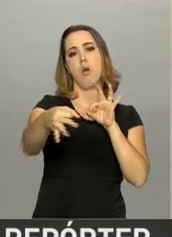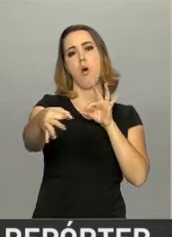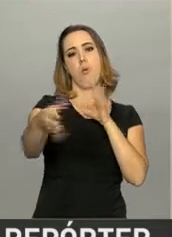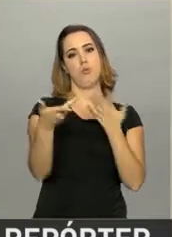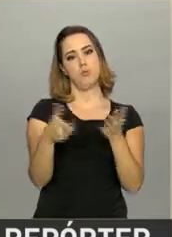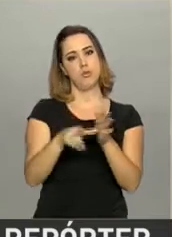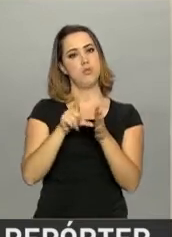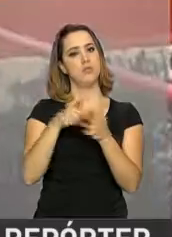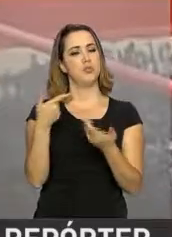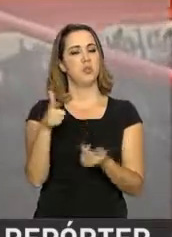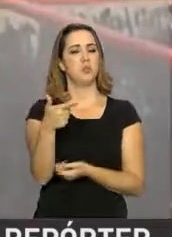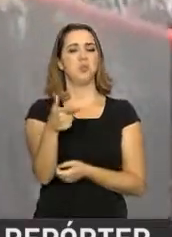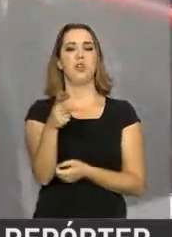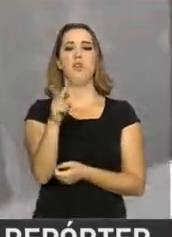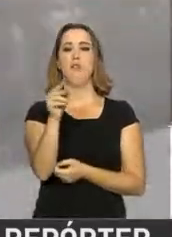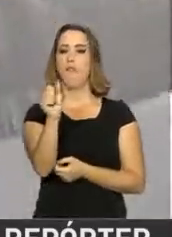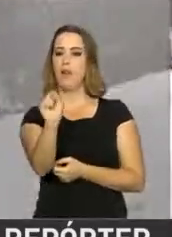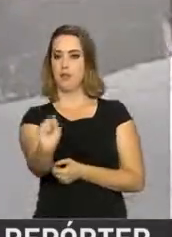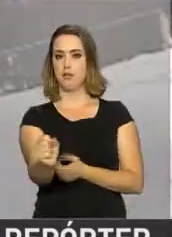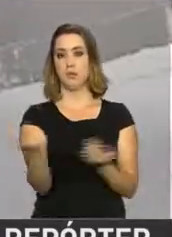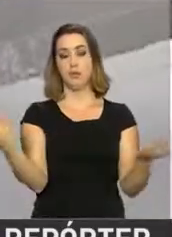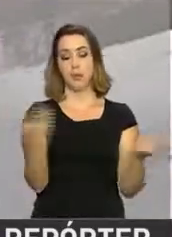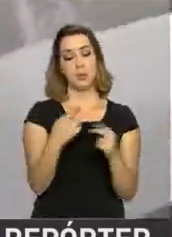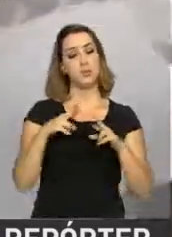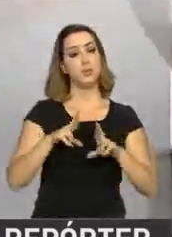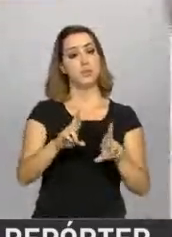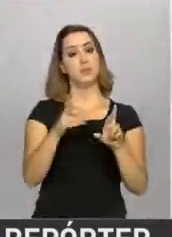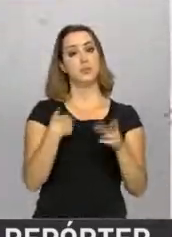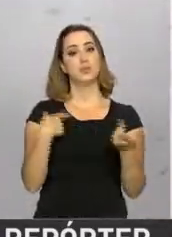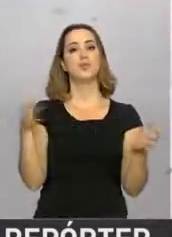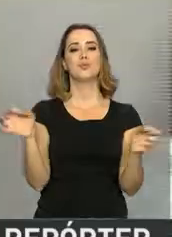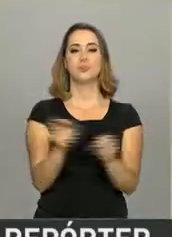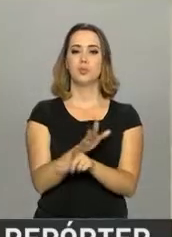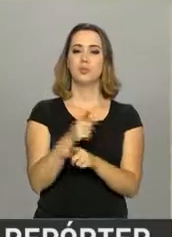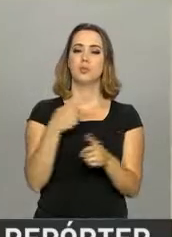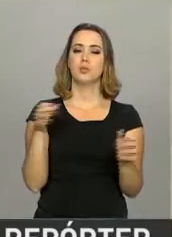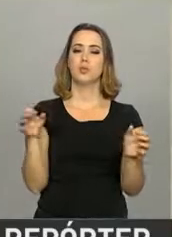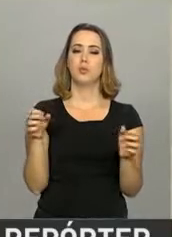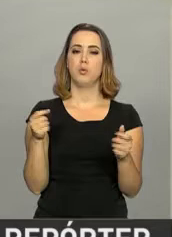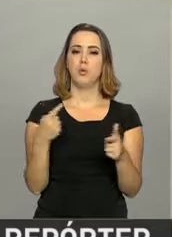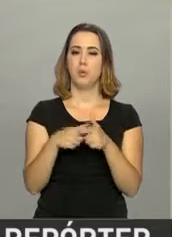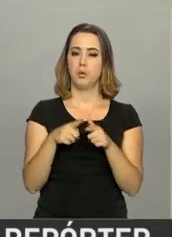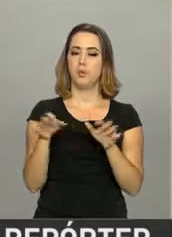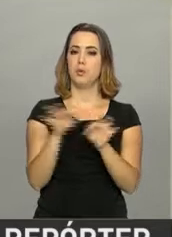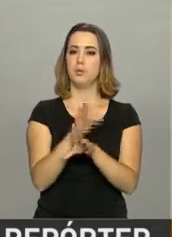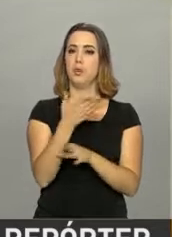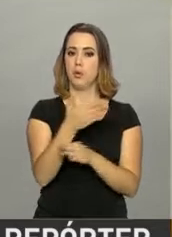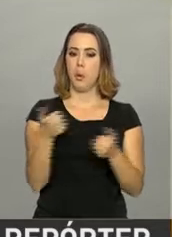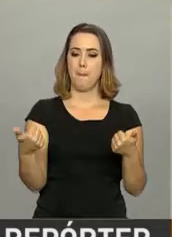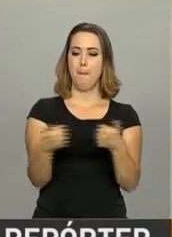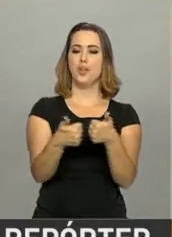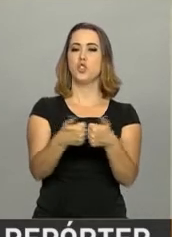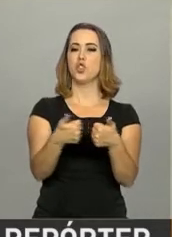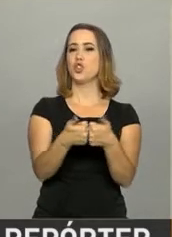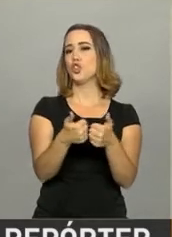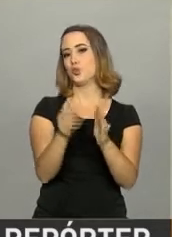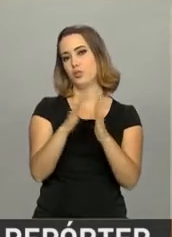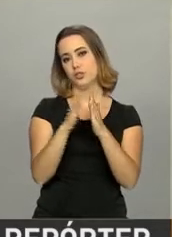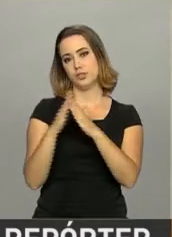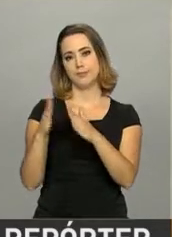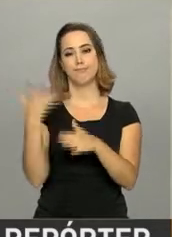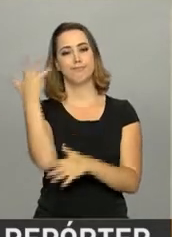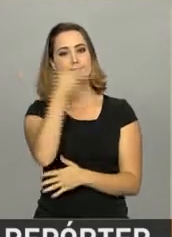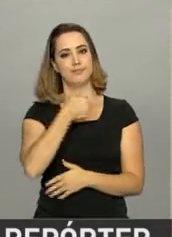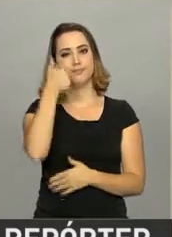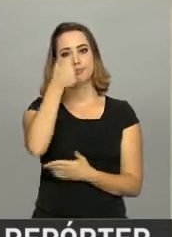vaga para as crianças ele espera que agora o problema seja resolvido pertinho de casa da comunidade aqui e vai ser uma maravilha